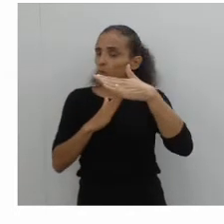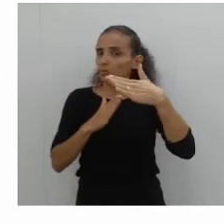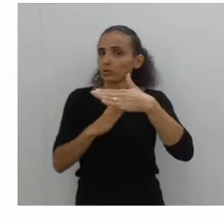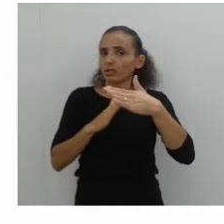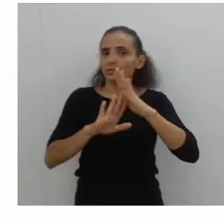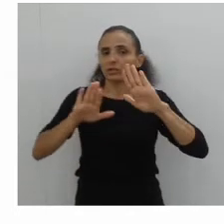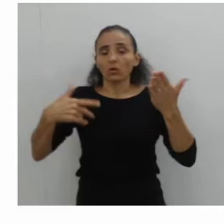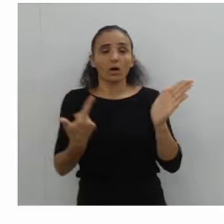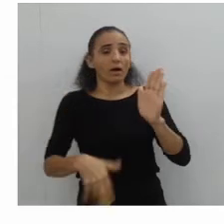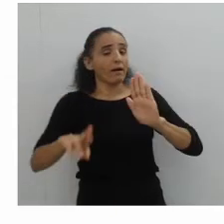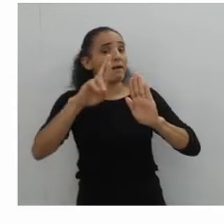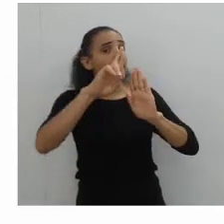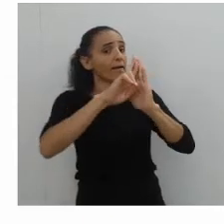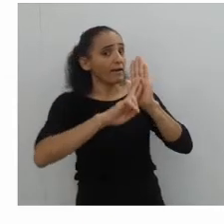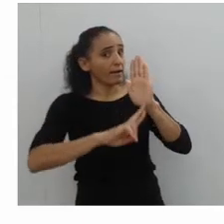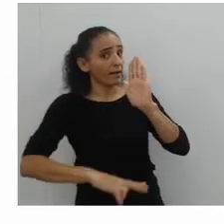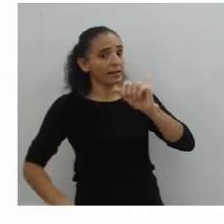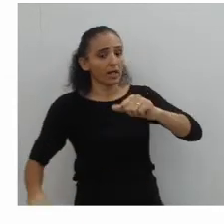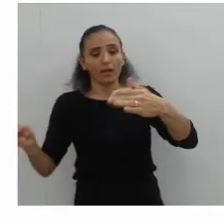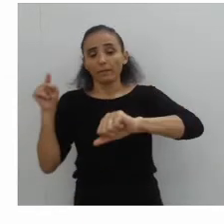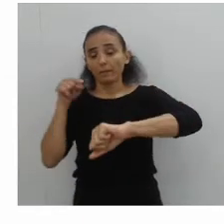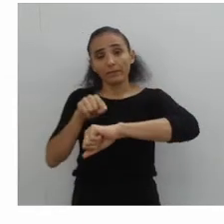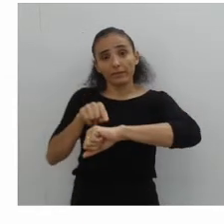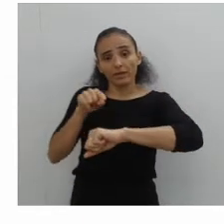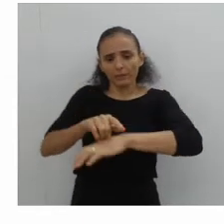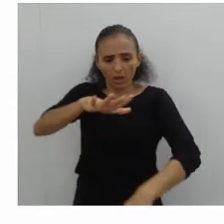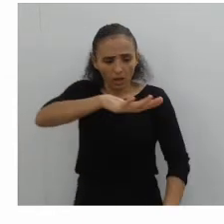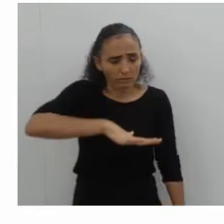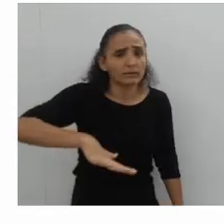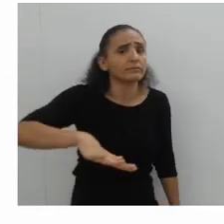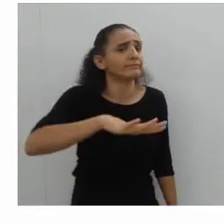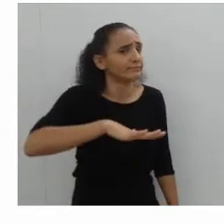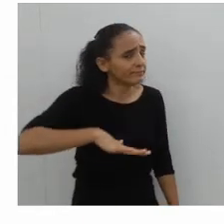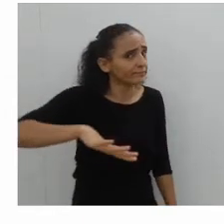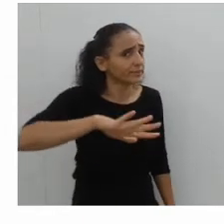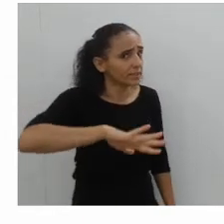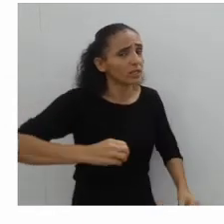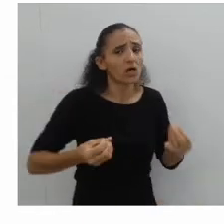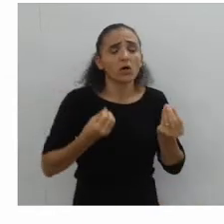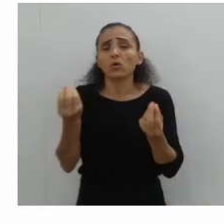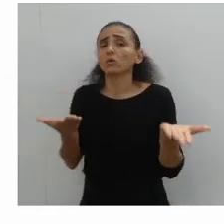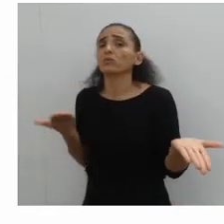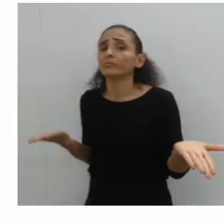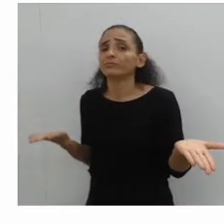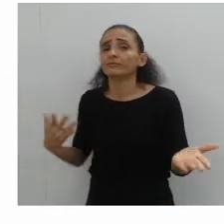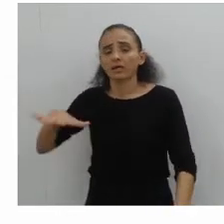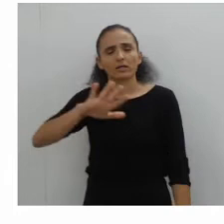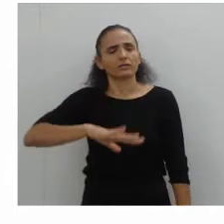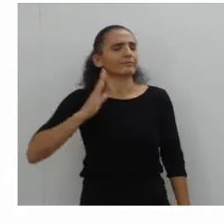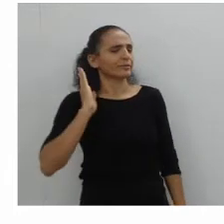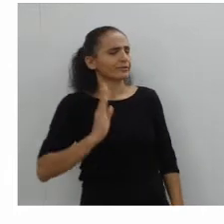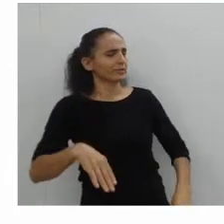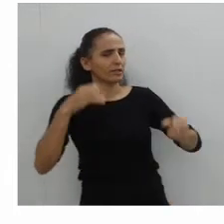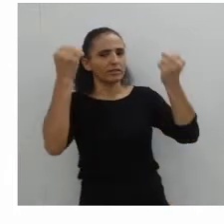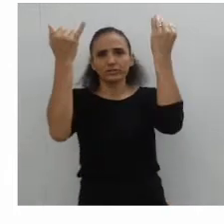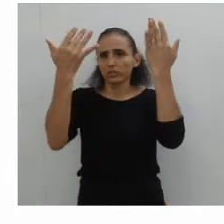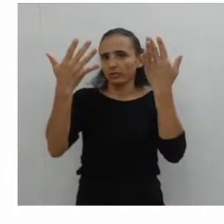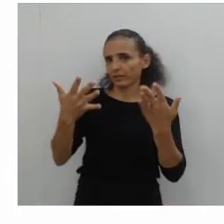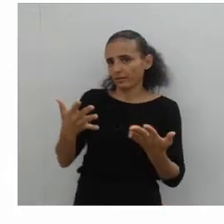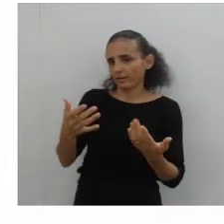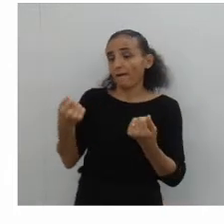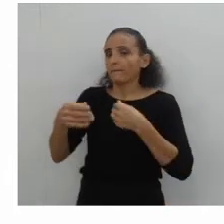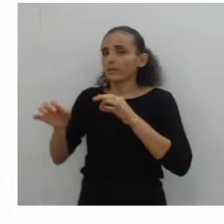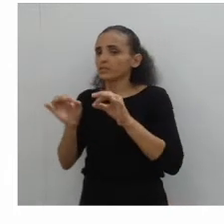limites? Regras, tempo, espaço, Agora, estes limites são, como eu já falei,